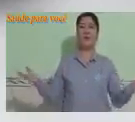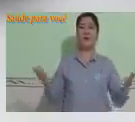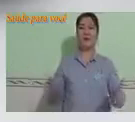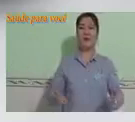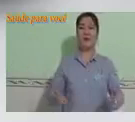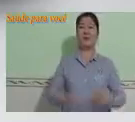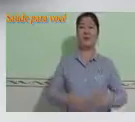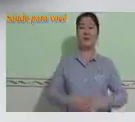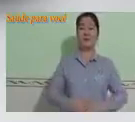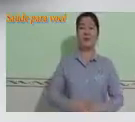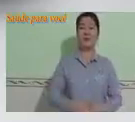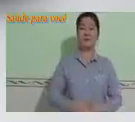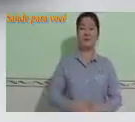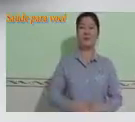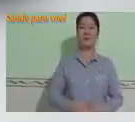testosterona.